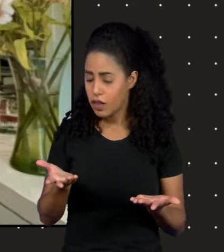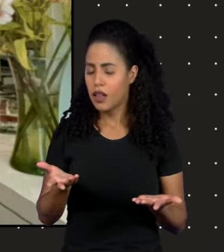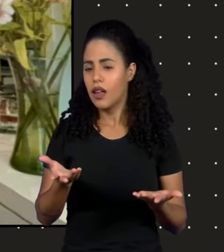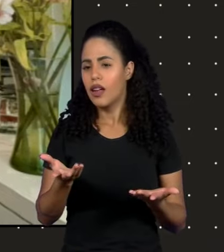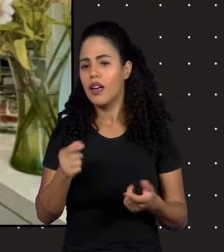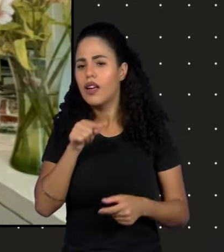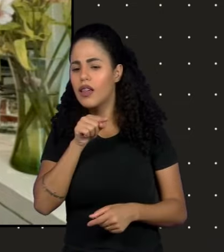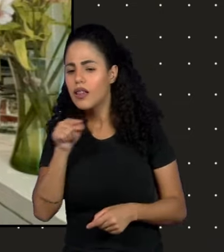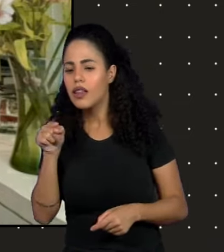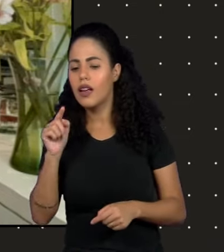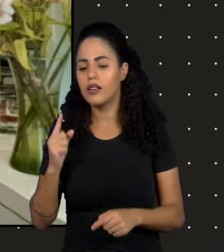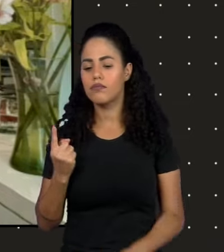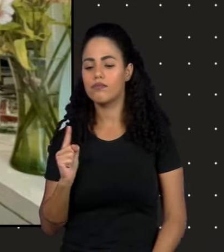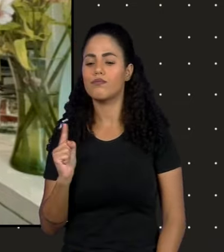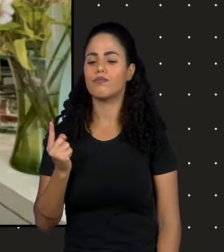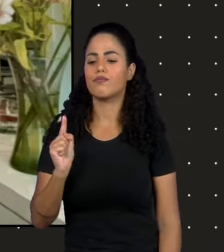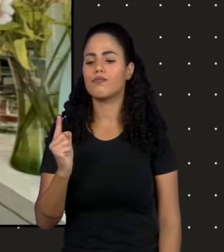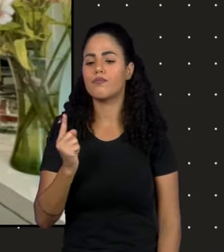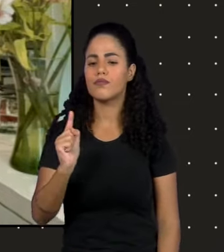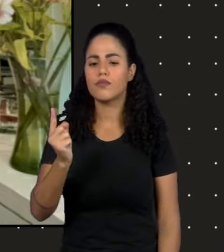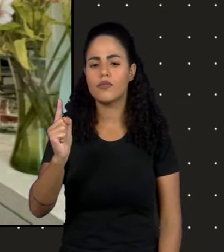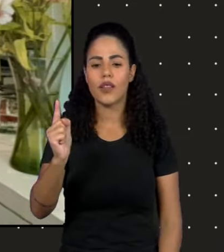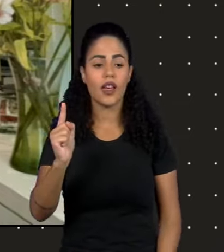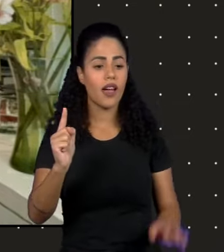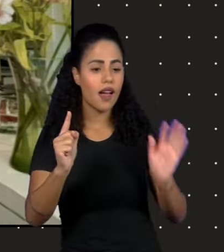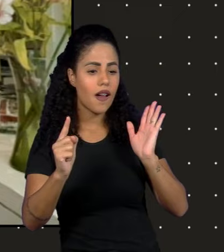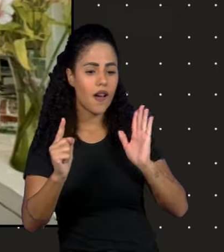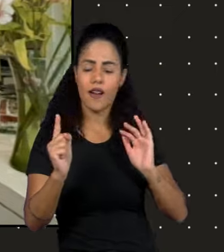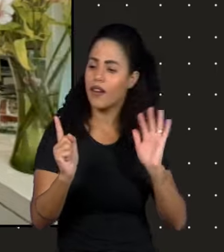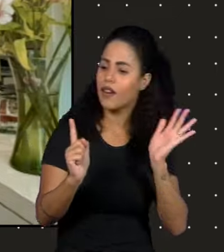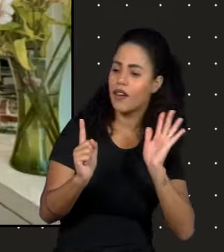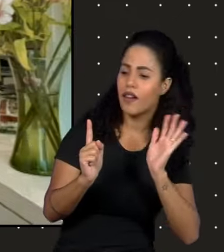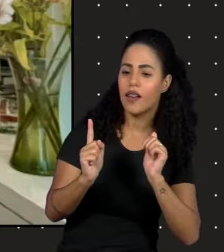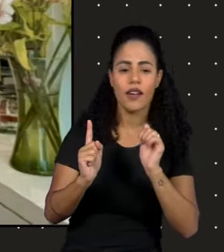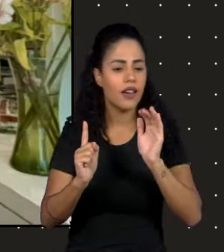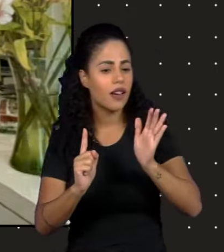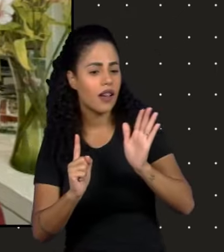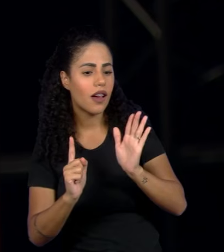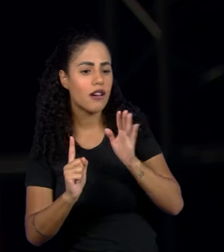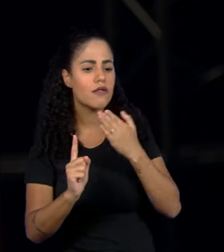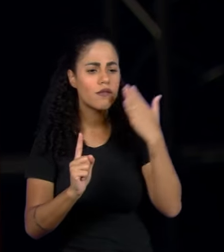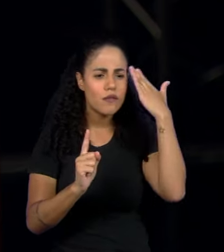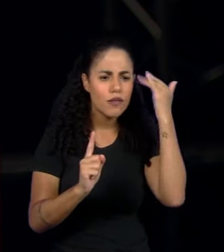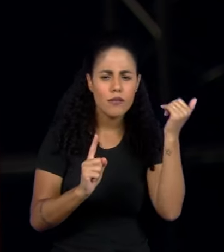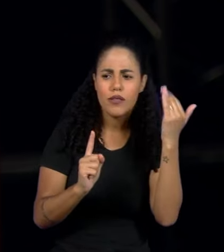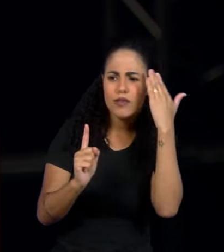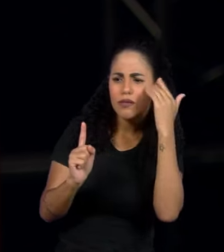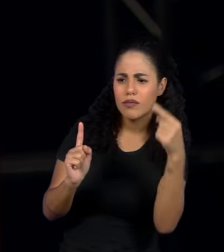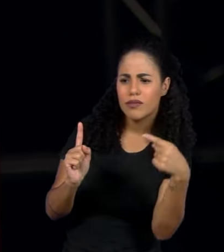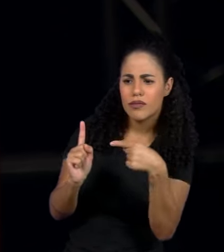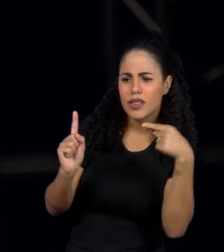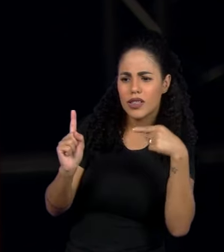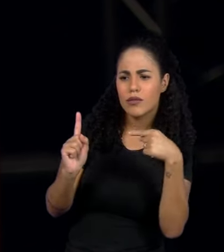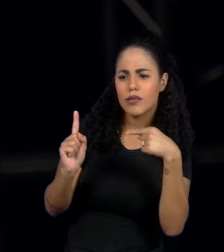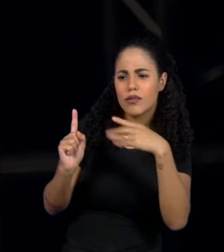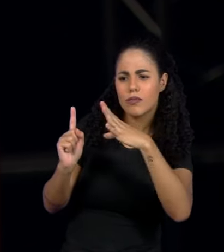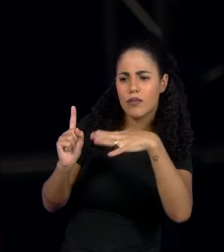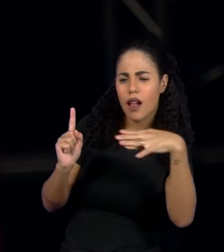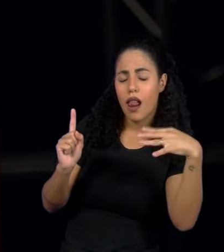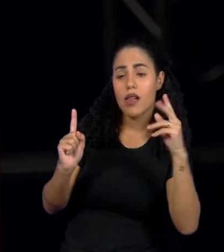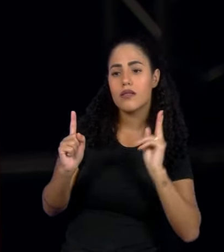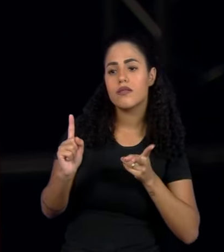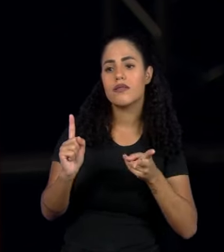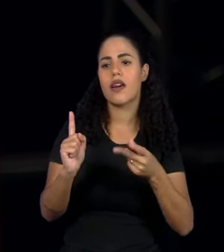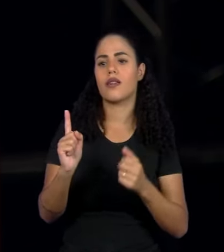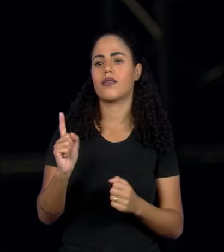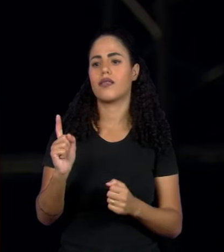ele, por onde andava, era uma coisa, todo mundo reconhecia, e tratavam ele como se fosse, sabe, aquele vizinho que a gente